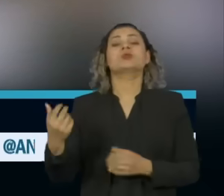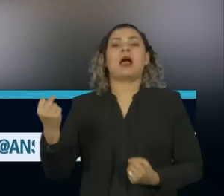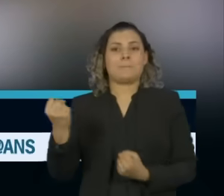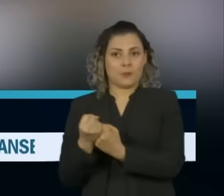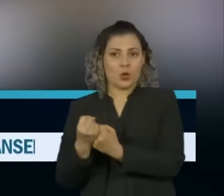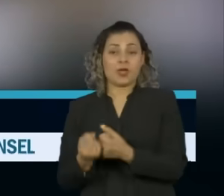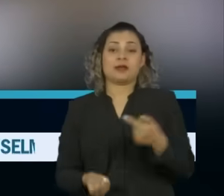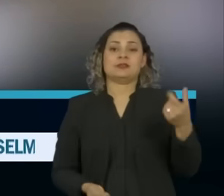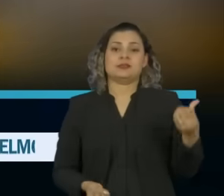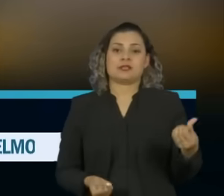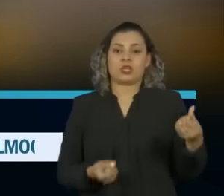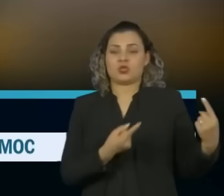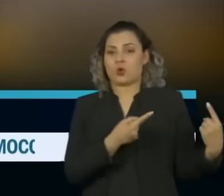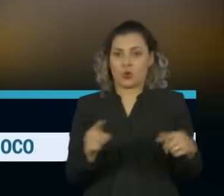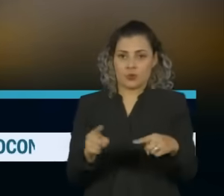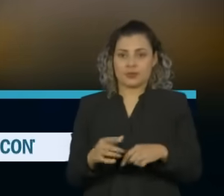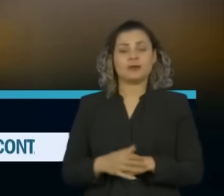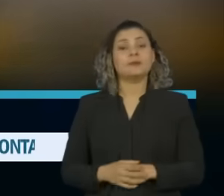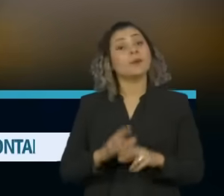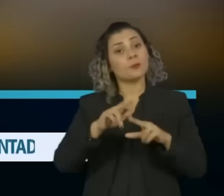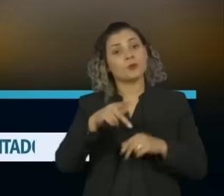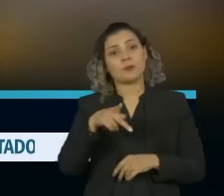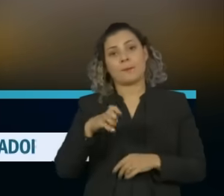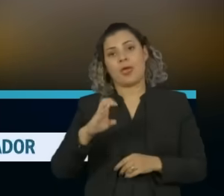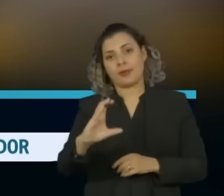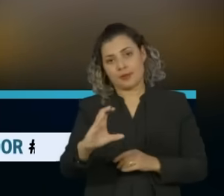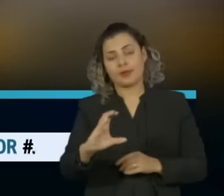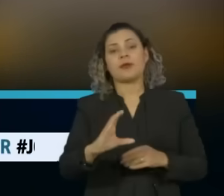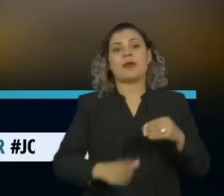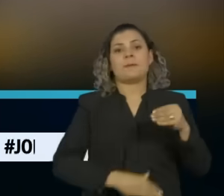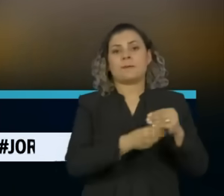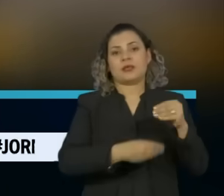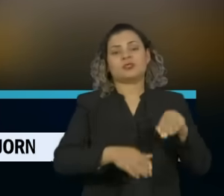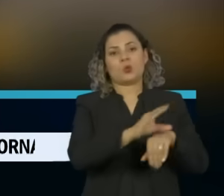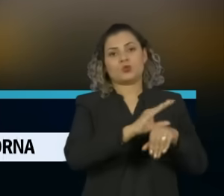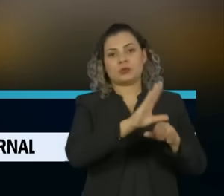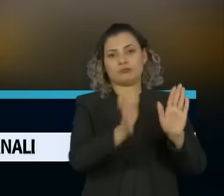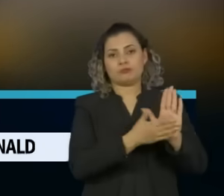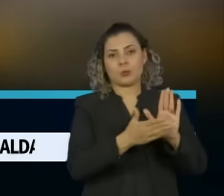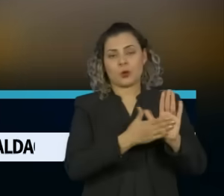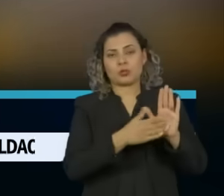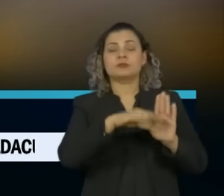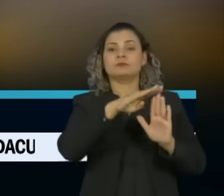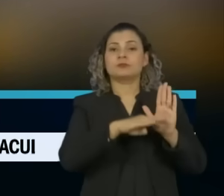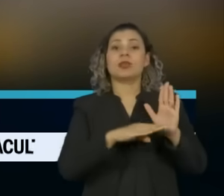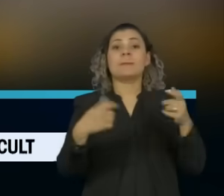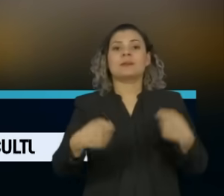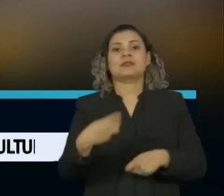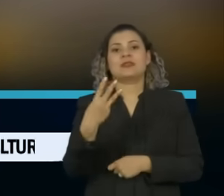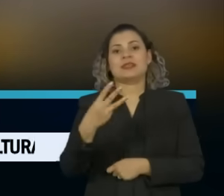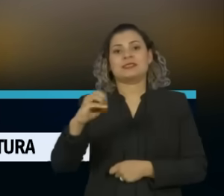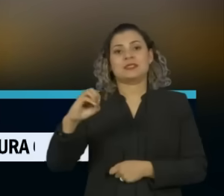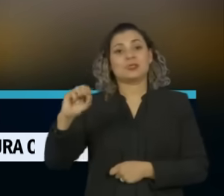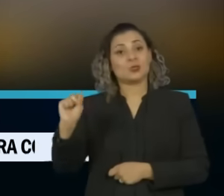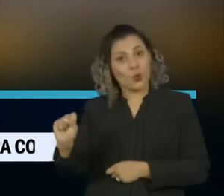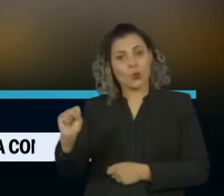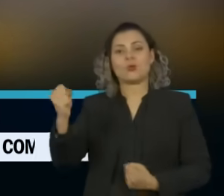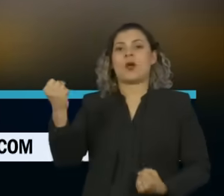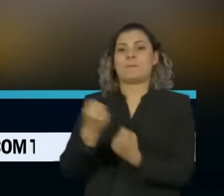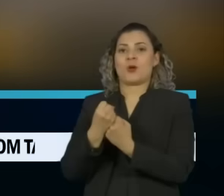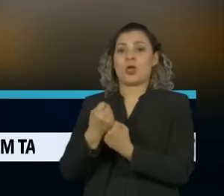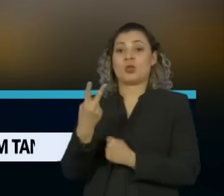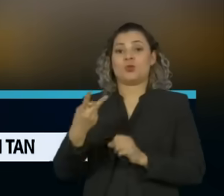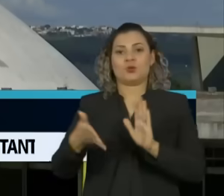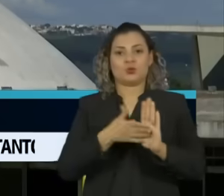favor e 6 contra. Por ser uma PEC, proposta de emenda à Constituição, eram necessários 308 votos a favor em